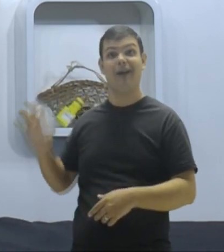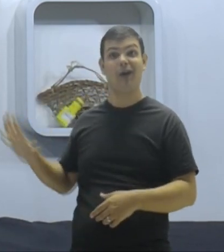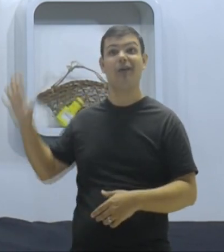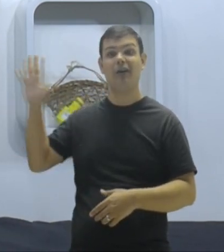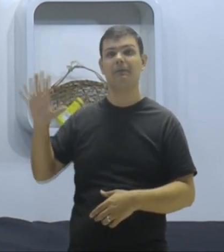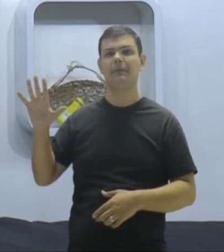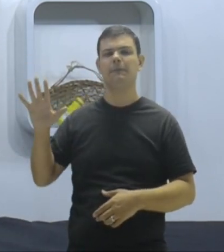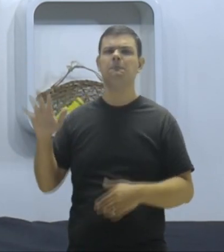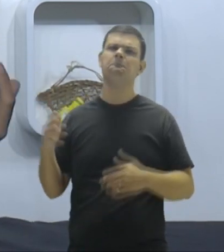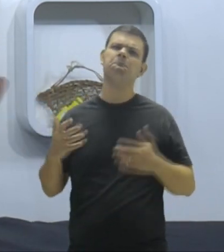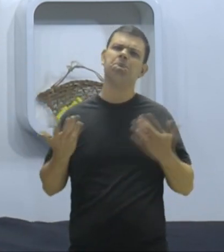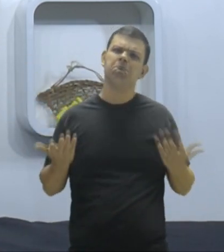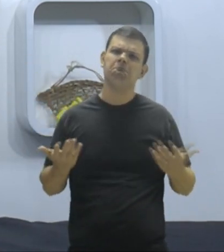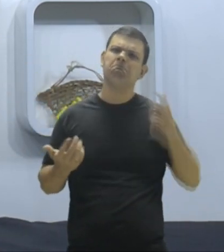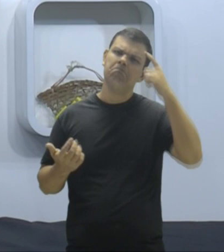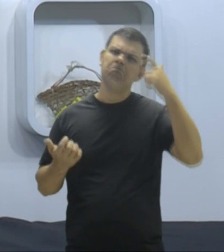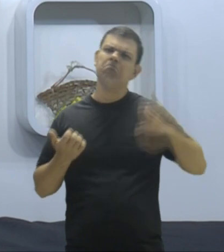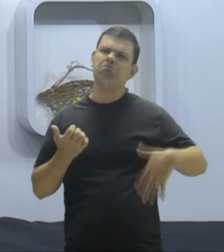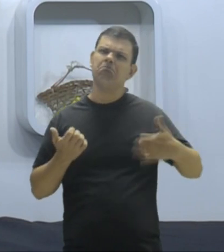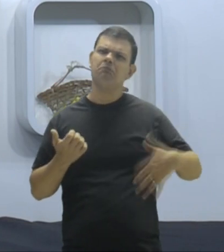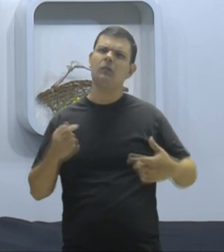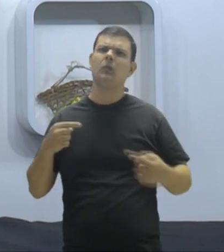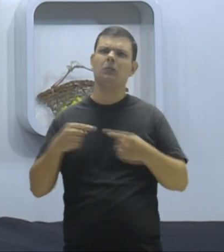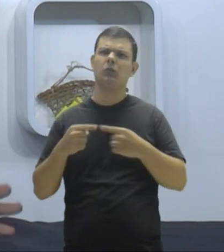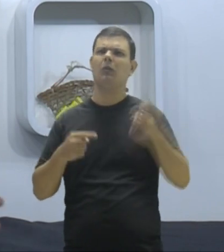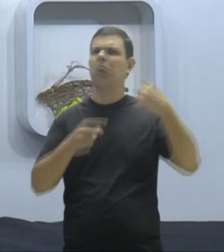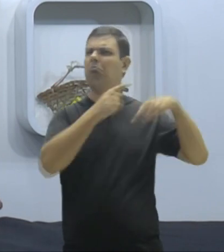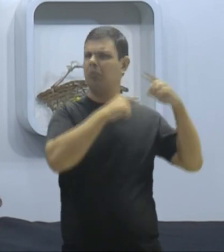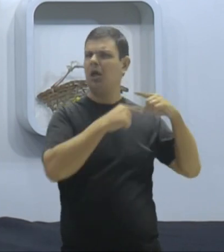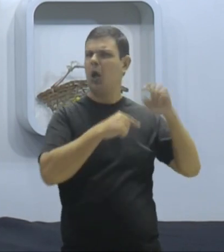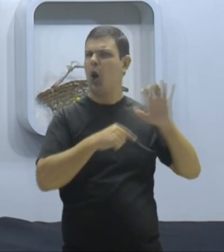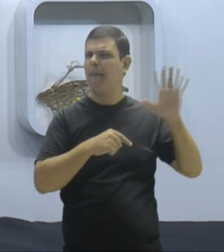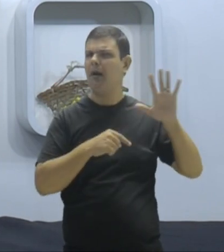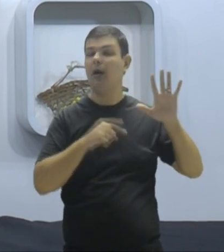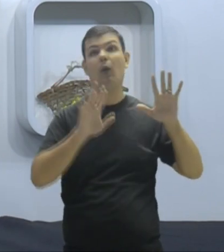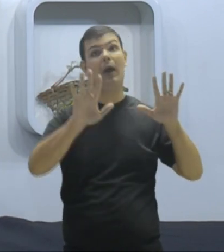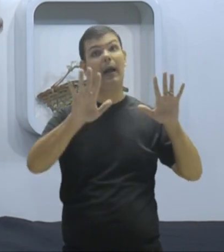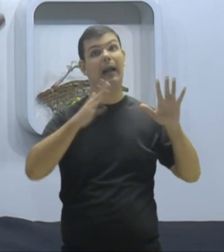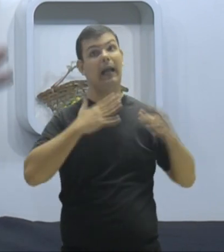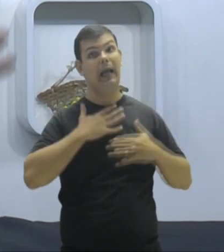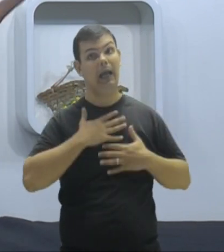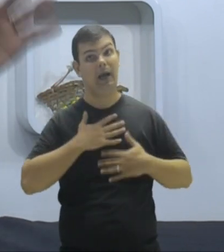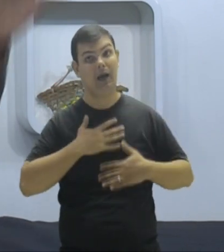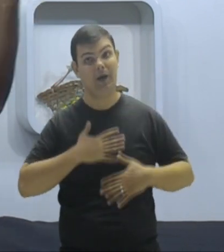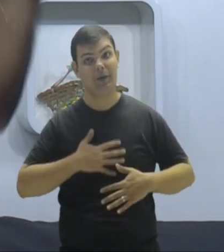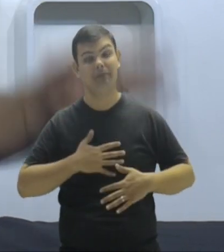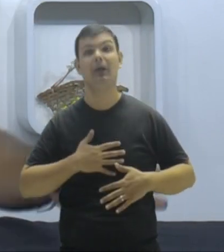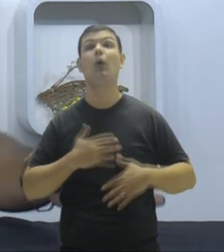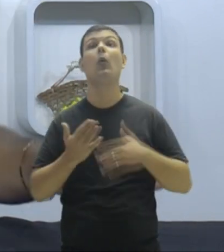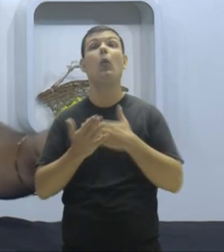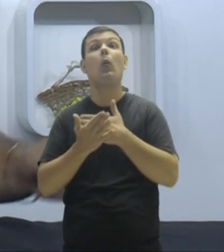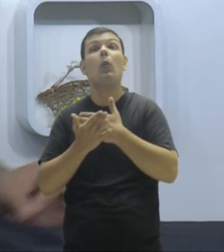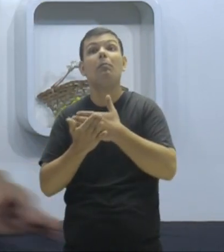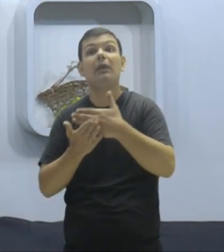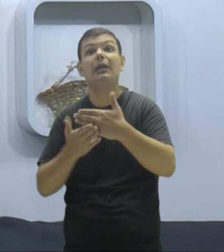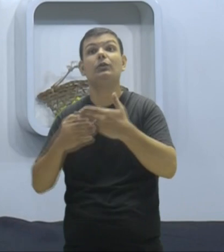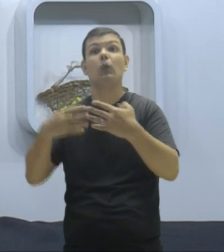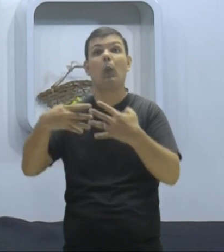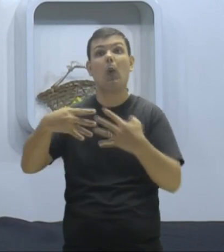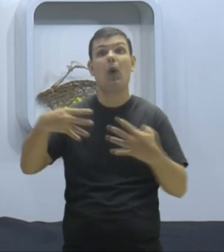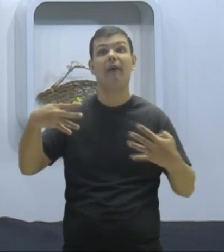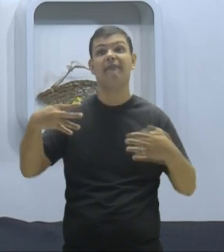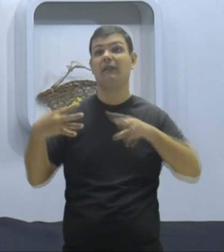professor, mas então quer dizer que esse violão que a gente utiliza hoje foi feito na Europa? Não, calma lá. Os primeiros instrumentos de corda